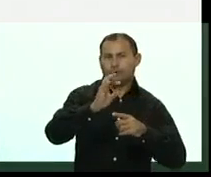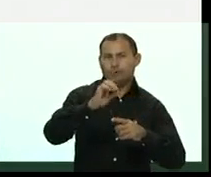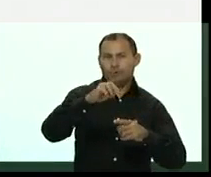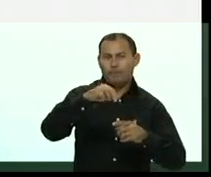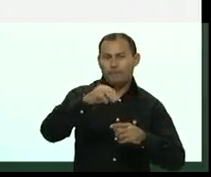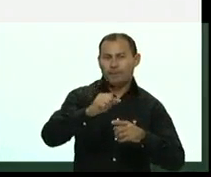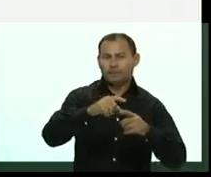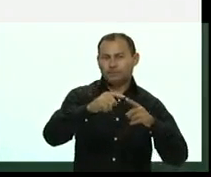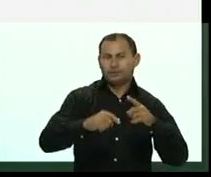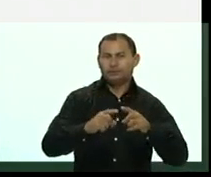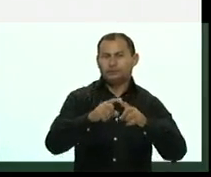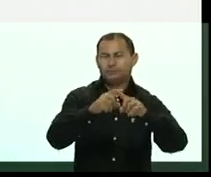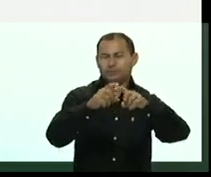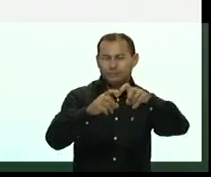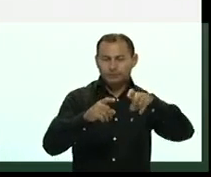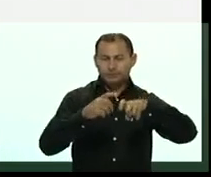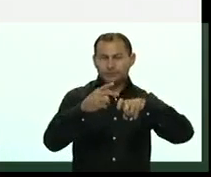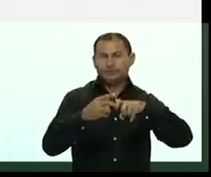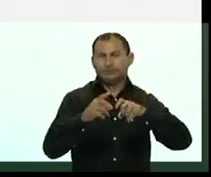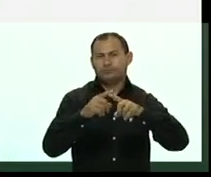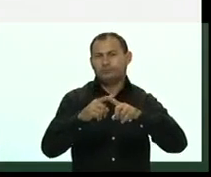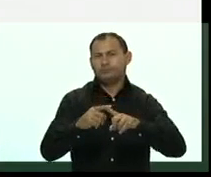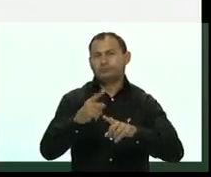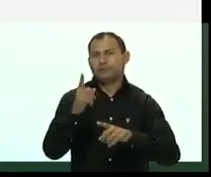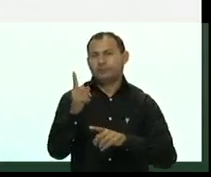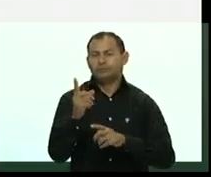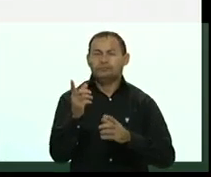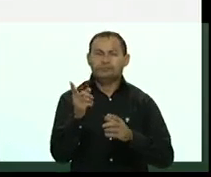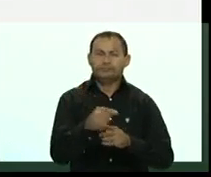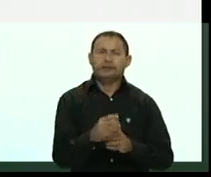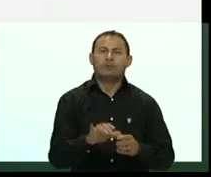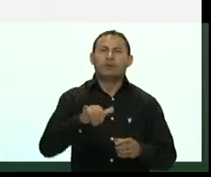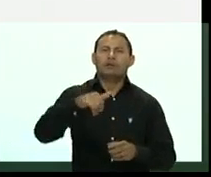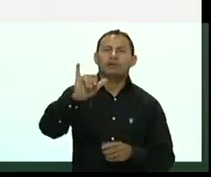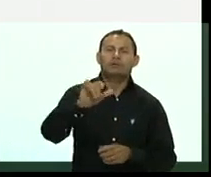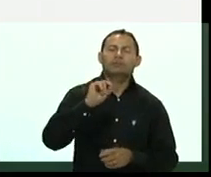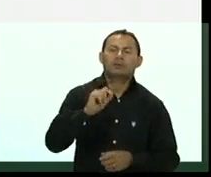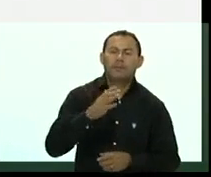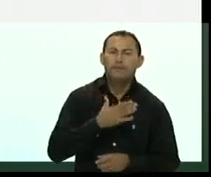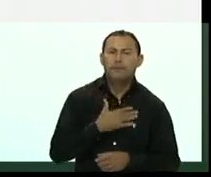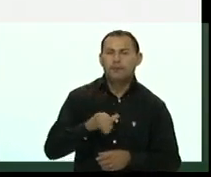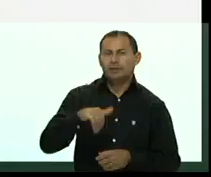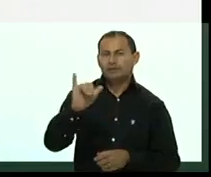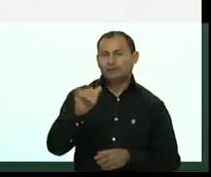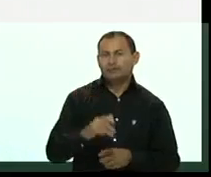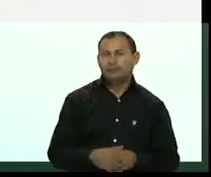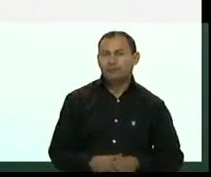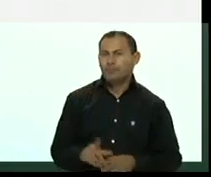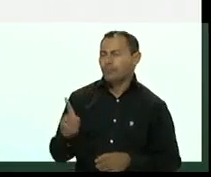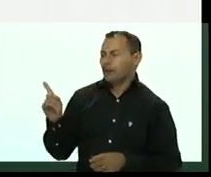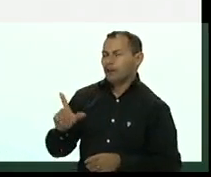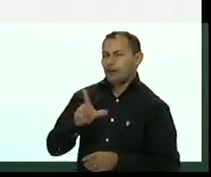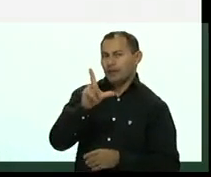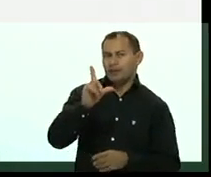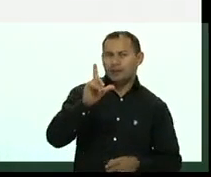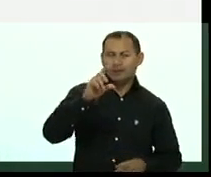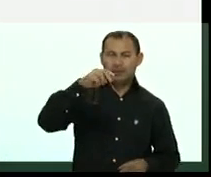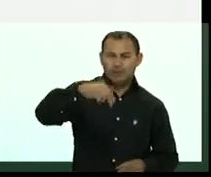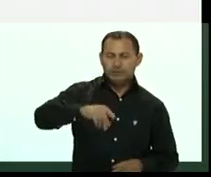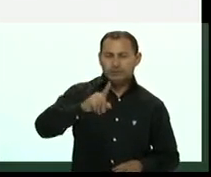x, derivada da constante, é 0. Agora eu tenho o meu y. Quem que é o meu y? O meu y é ln de